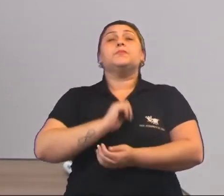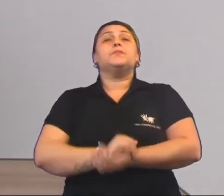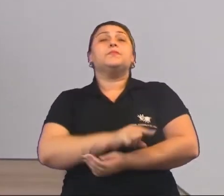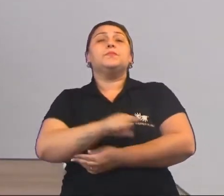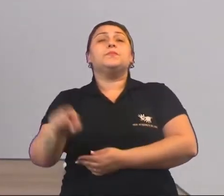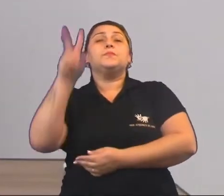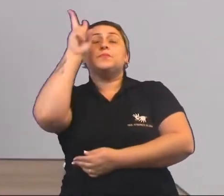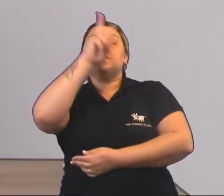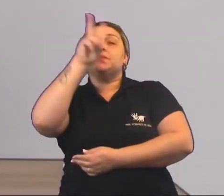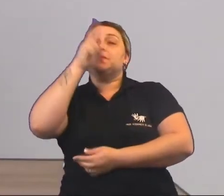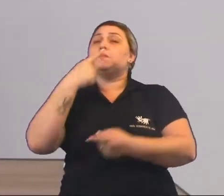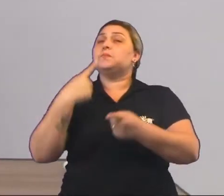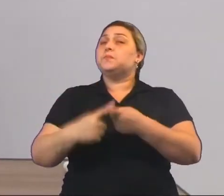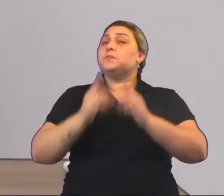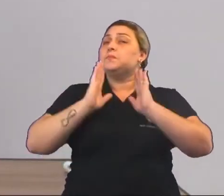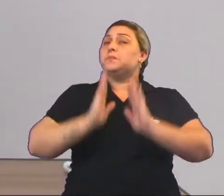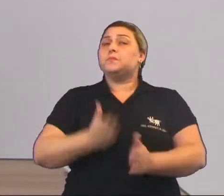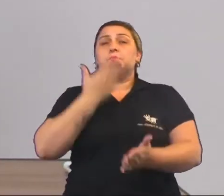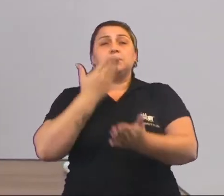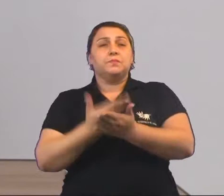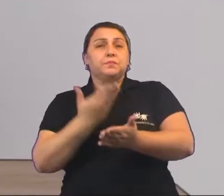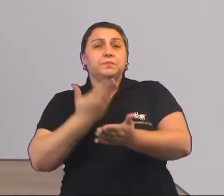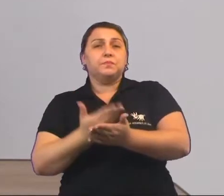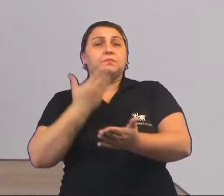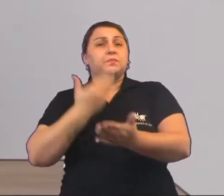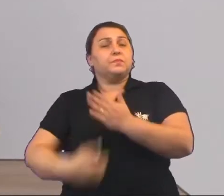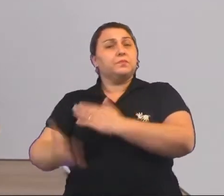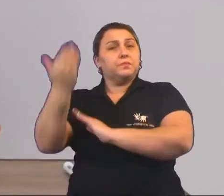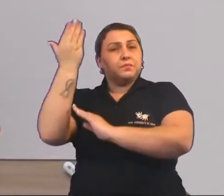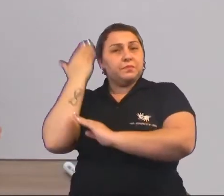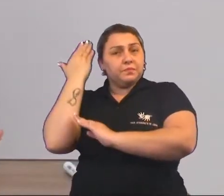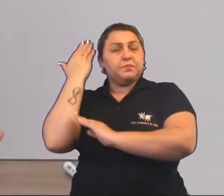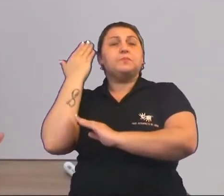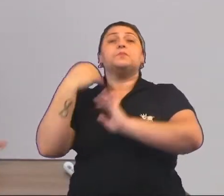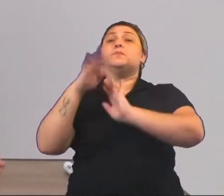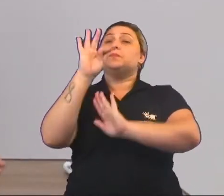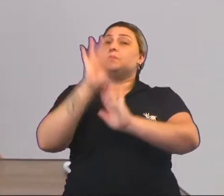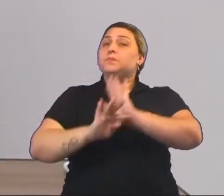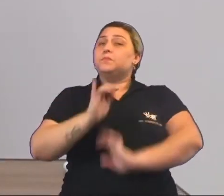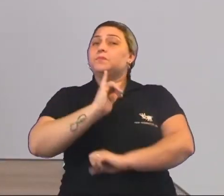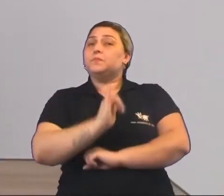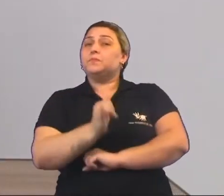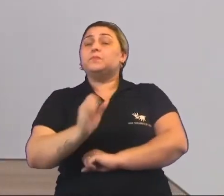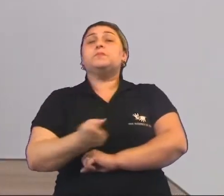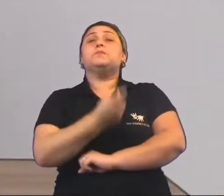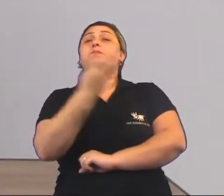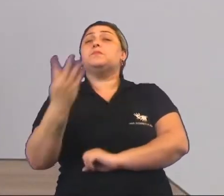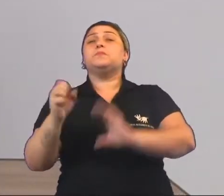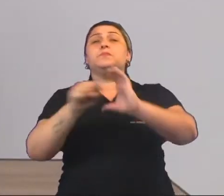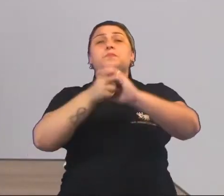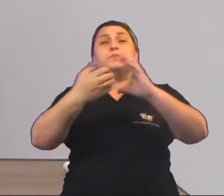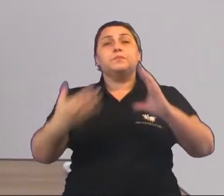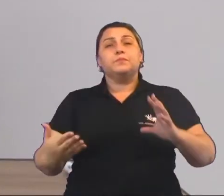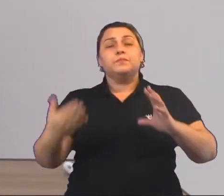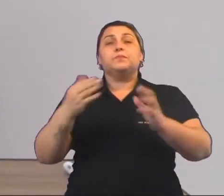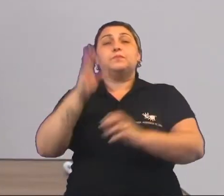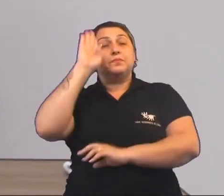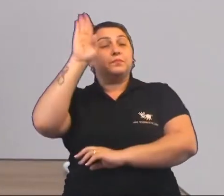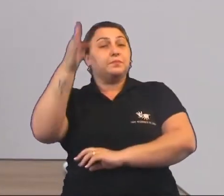E vocês lembram, porque nós já estudamos aqui em aulas anteriores sobre esse tipo de texto, quais são as